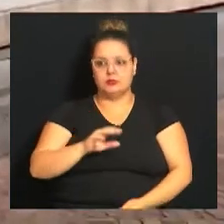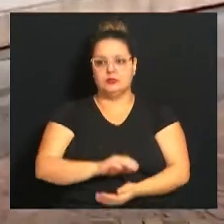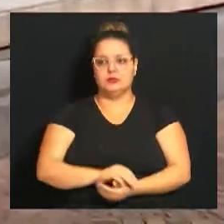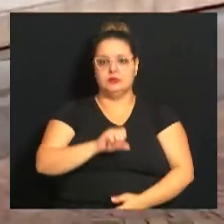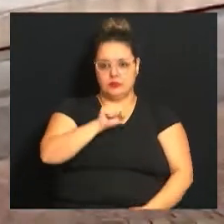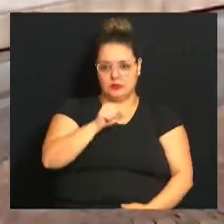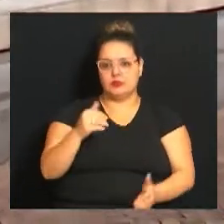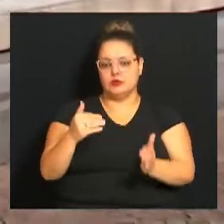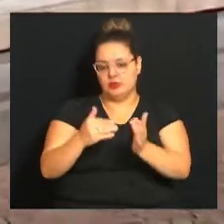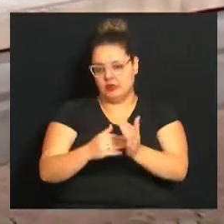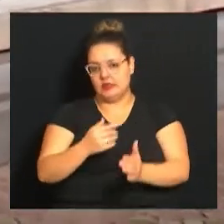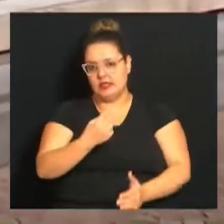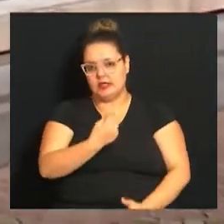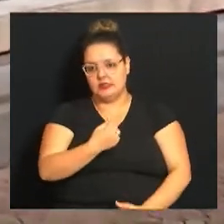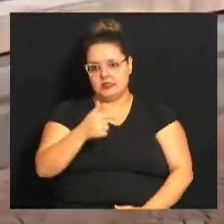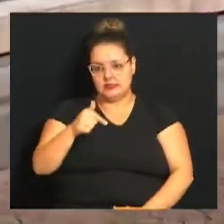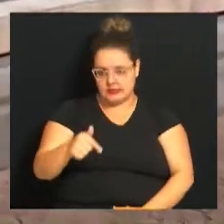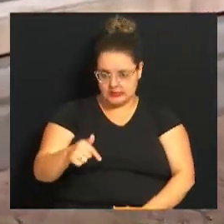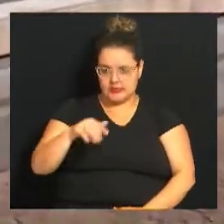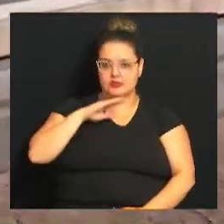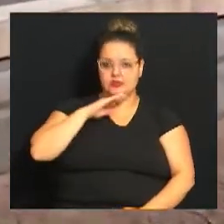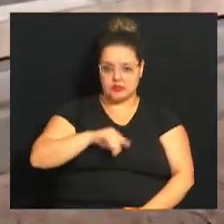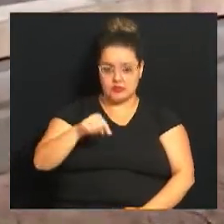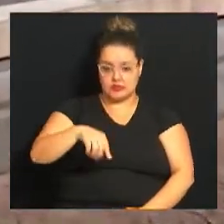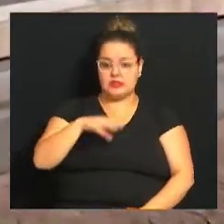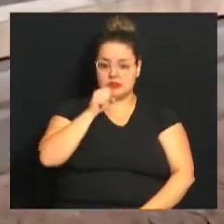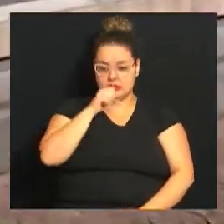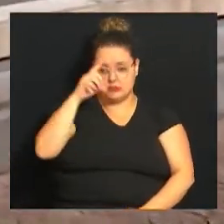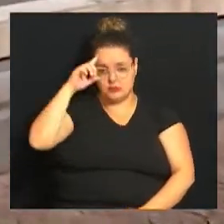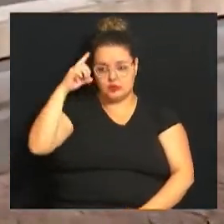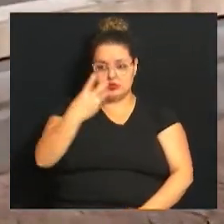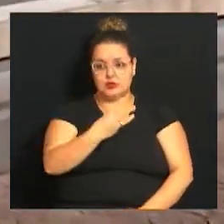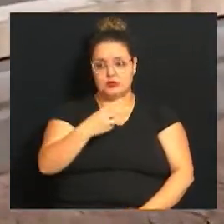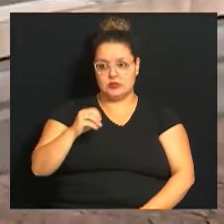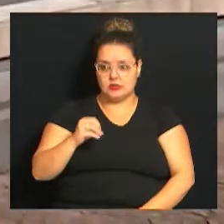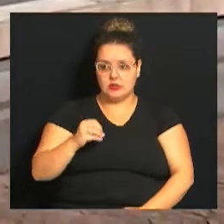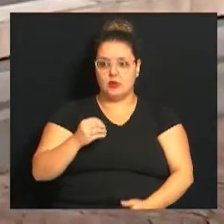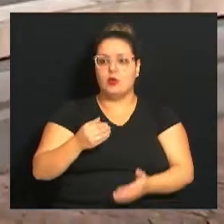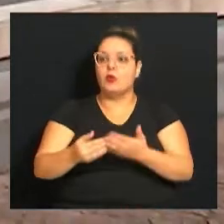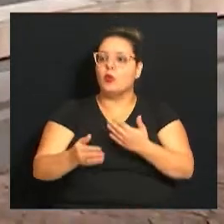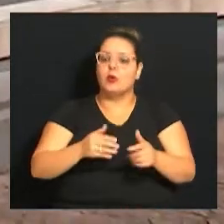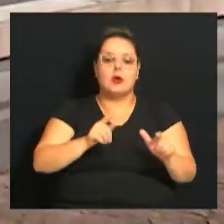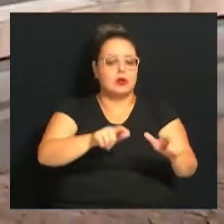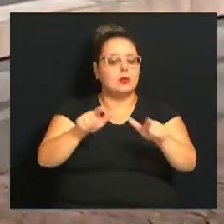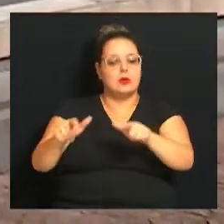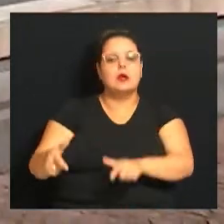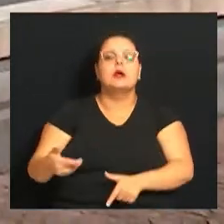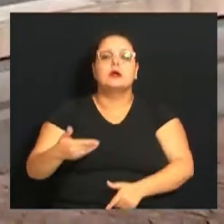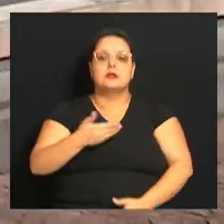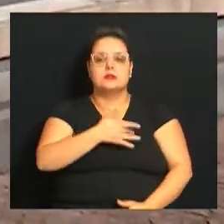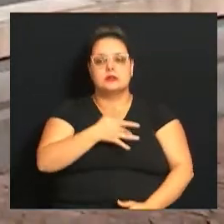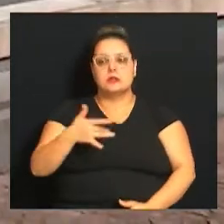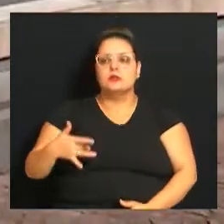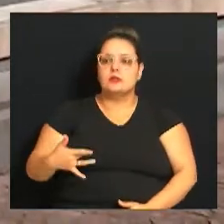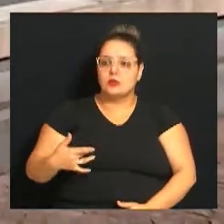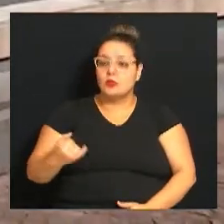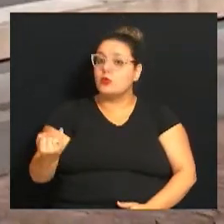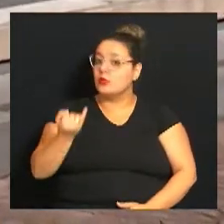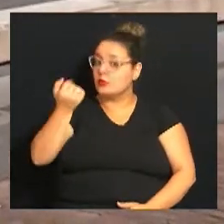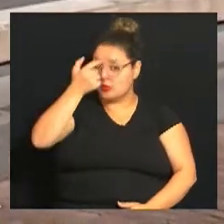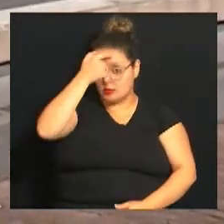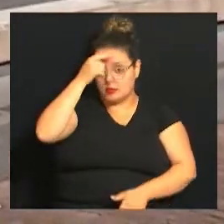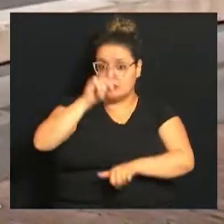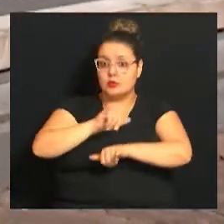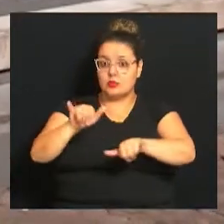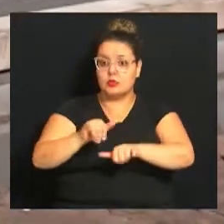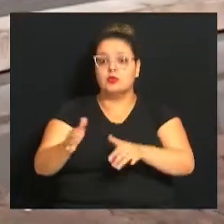até as 17 da tarde, neste sábado, dia 30, só procurar qualquer serviço de saúde. O importante é todo mundo se conscientizar que a gente está num